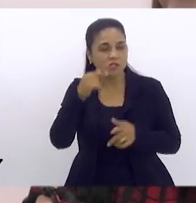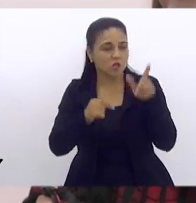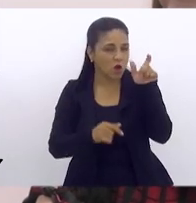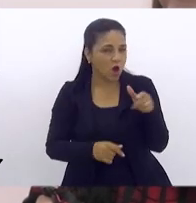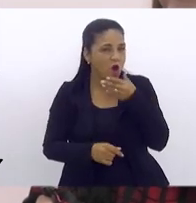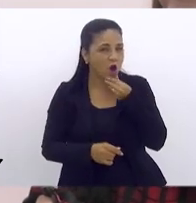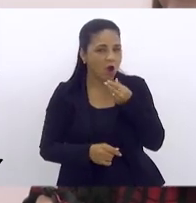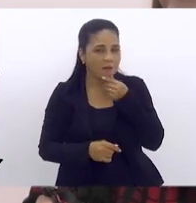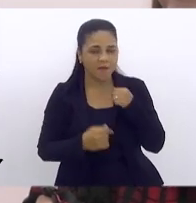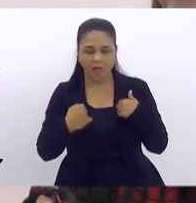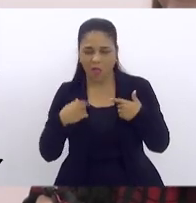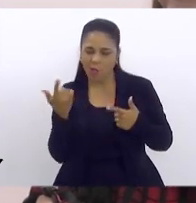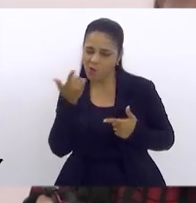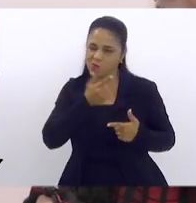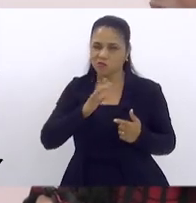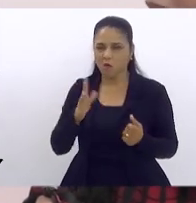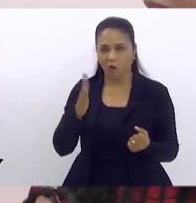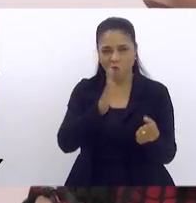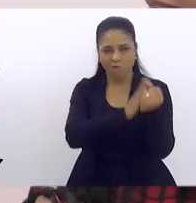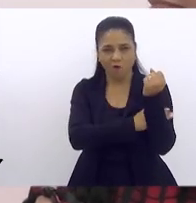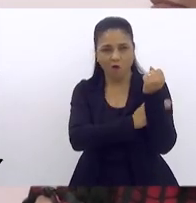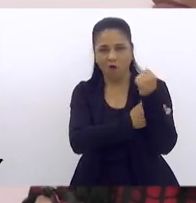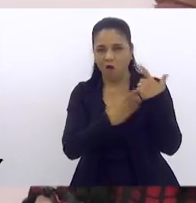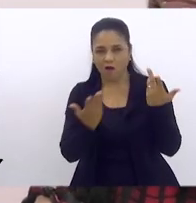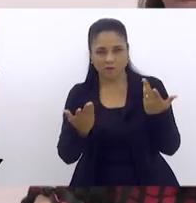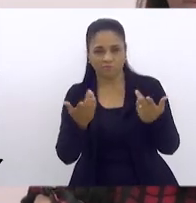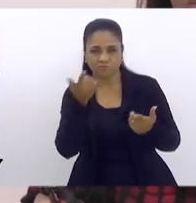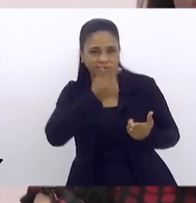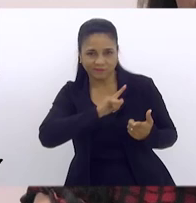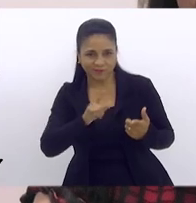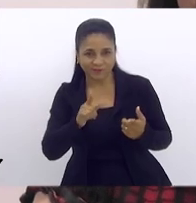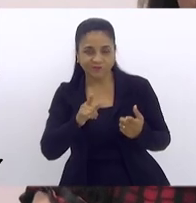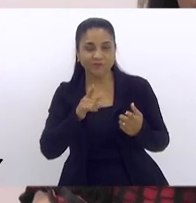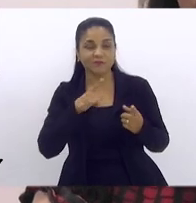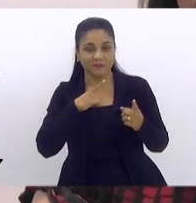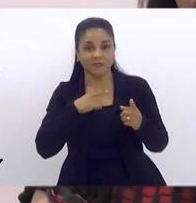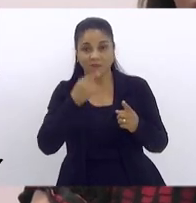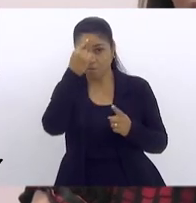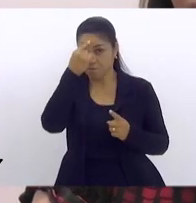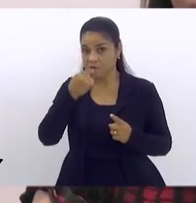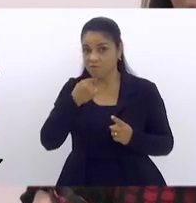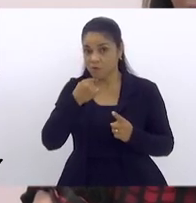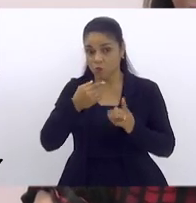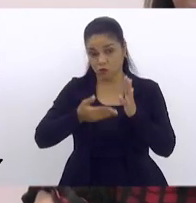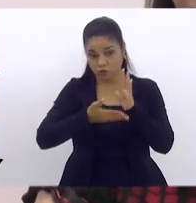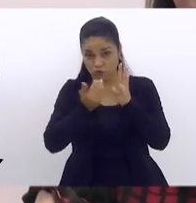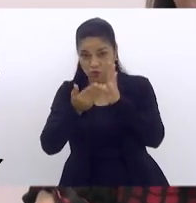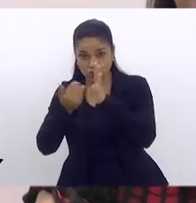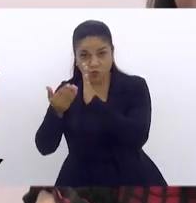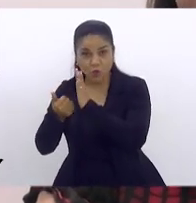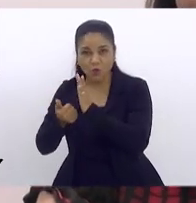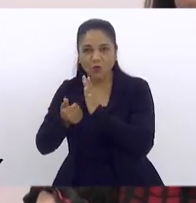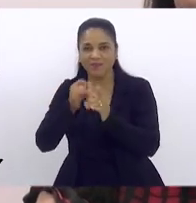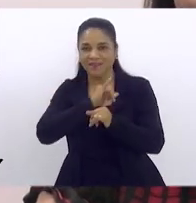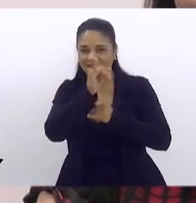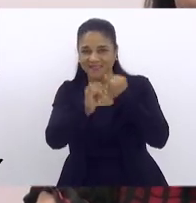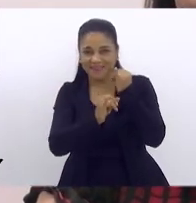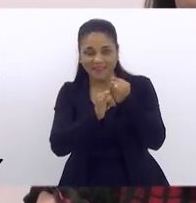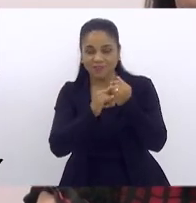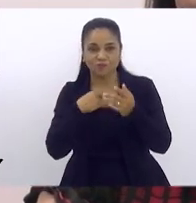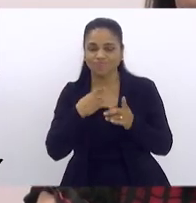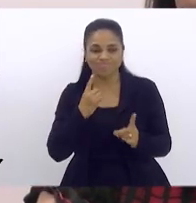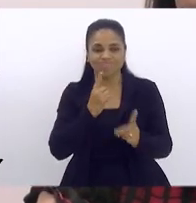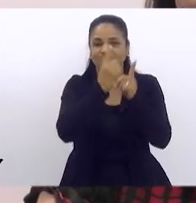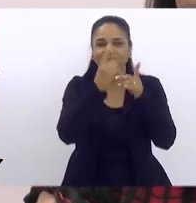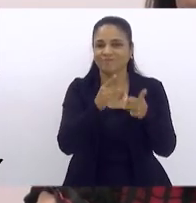não vai acontecer nada eu tenho é plataformas que foram plataforma não né perfis que foram tirado a e eu não consegui pegar a pessoa que fez a ofensa